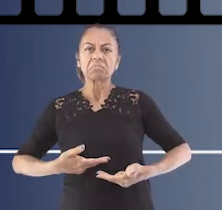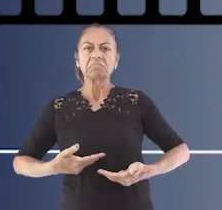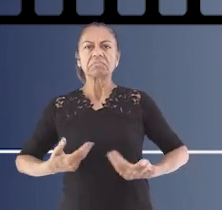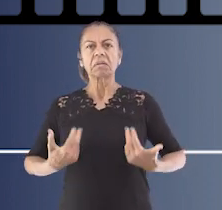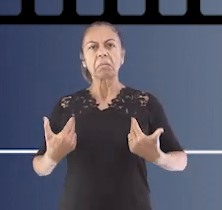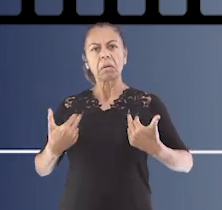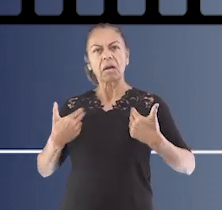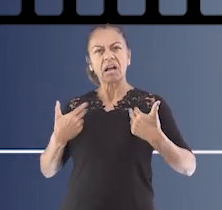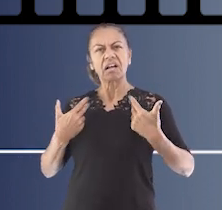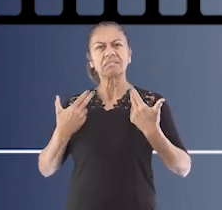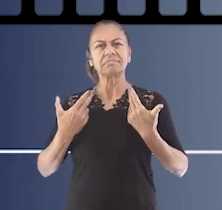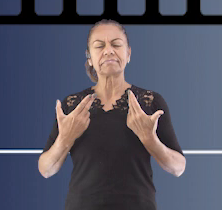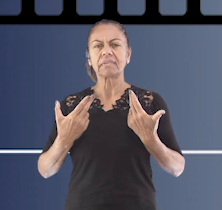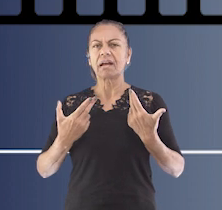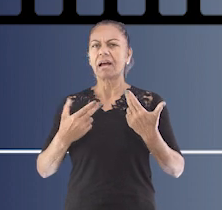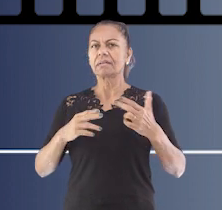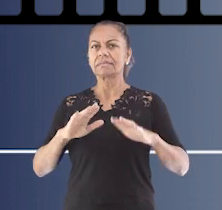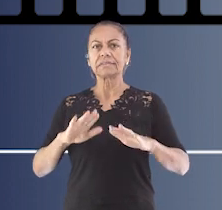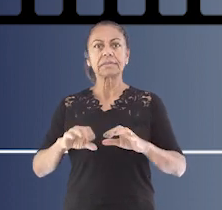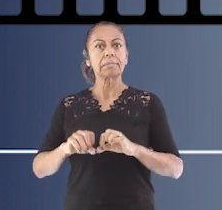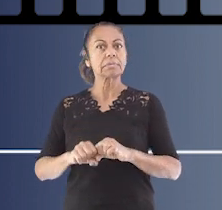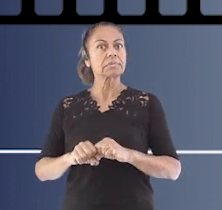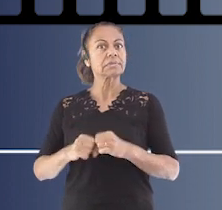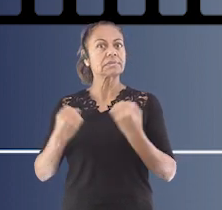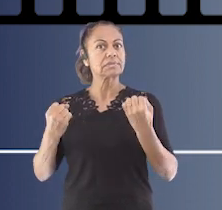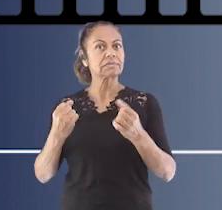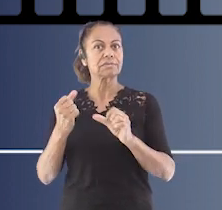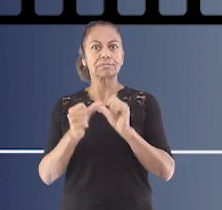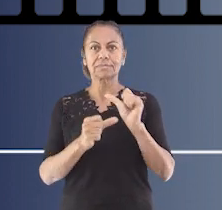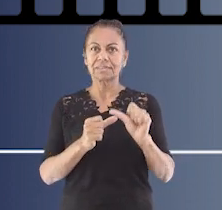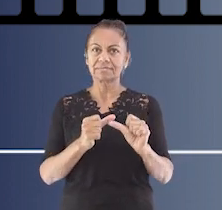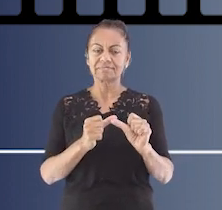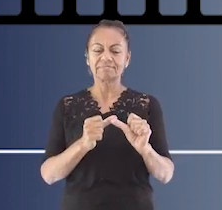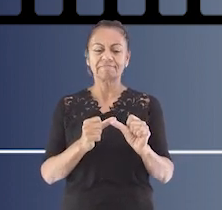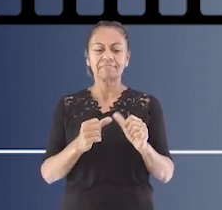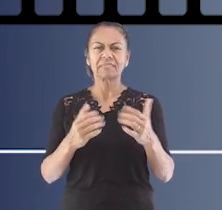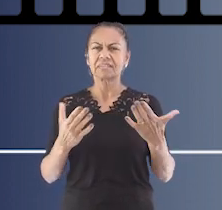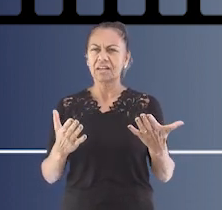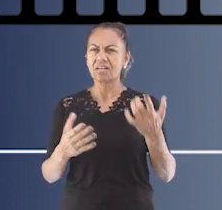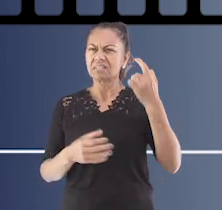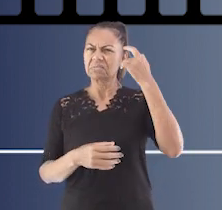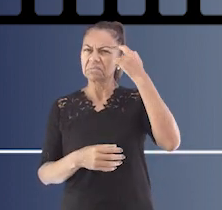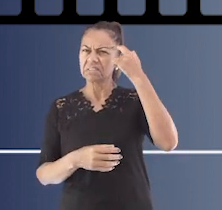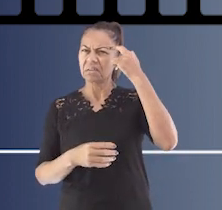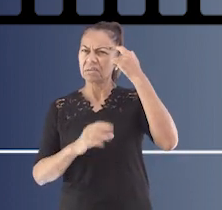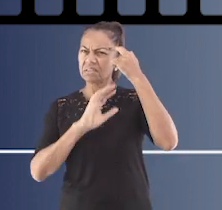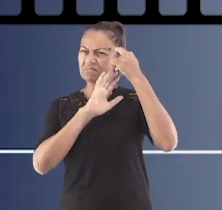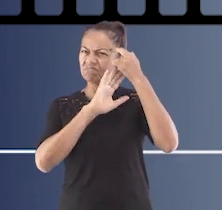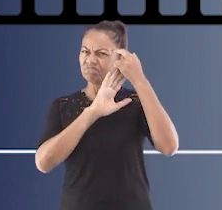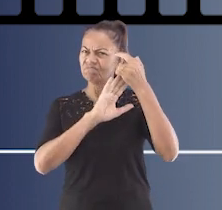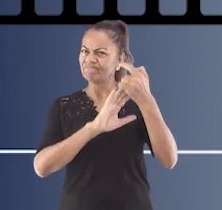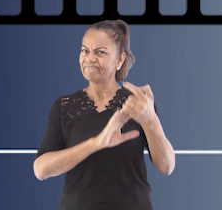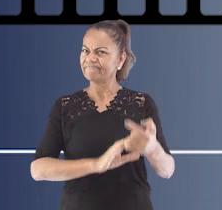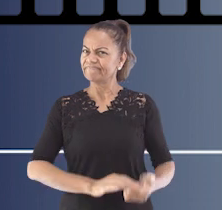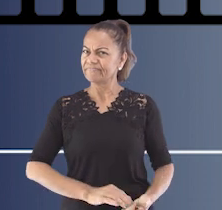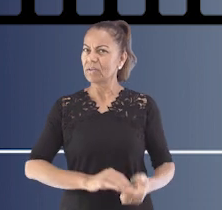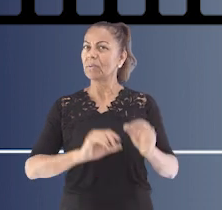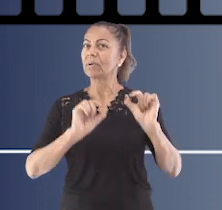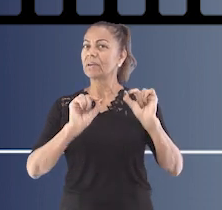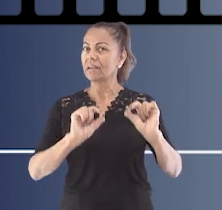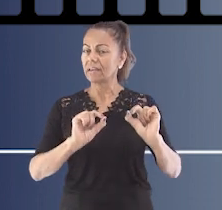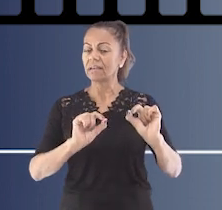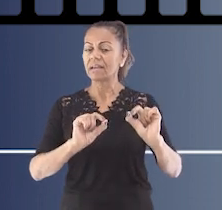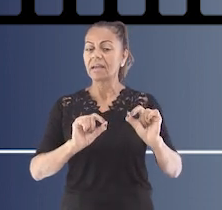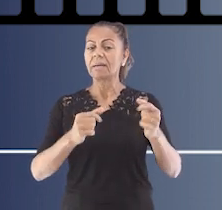de corpo ideal. É aquele que passou por inúmeras cirurgias plásticas e outros procedimentos